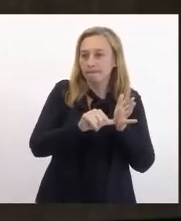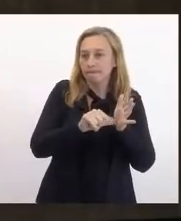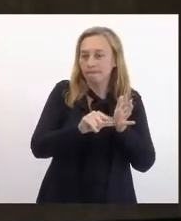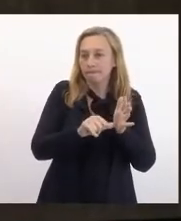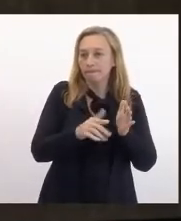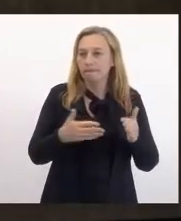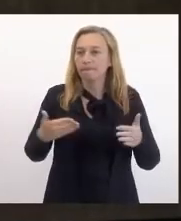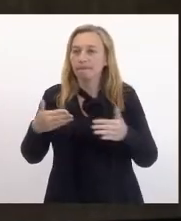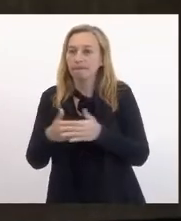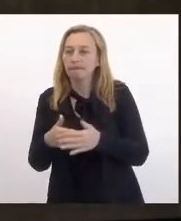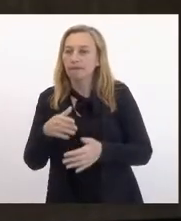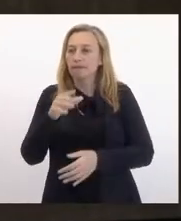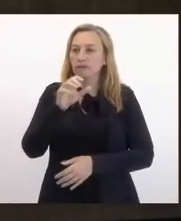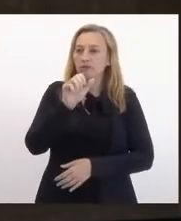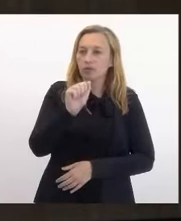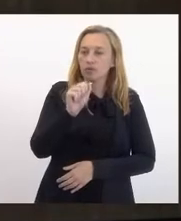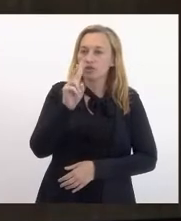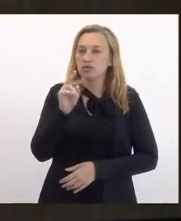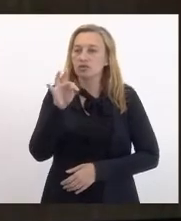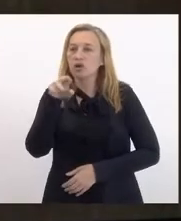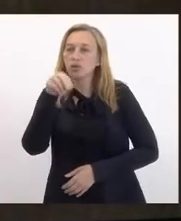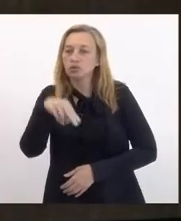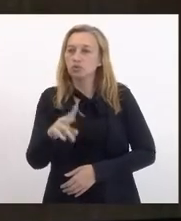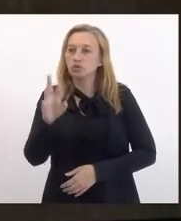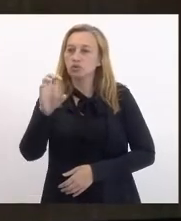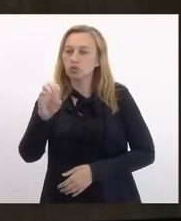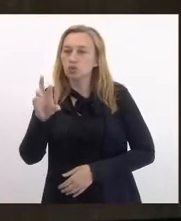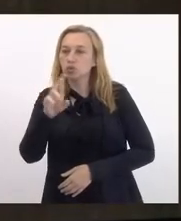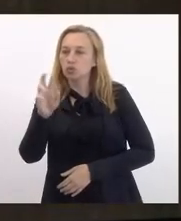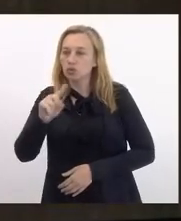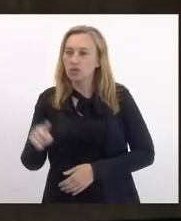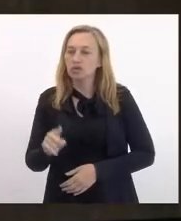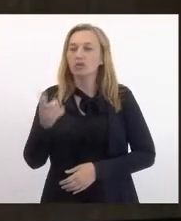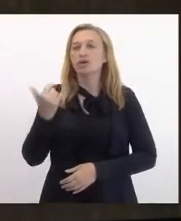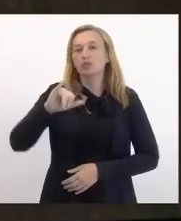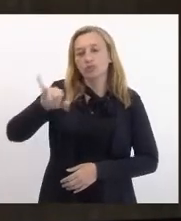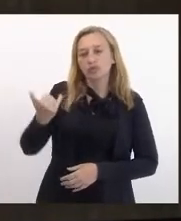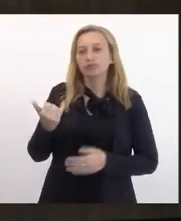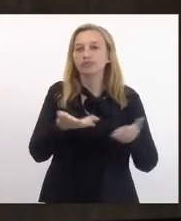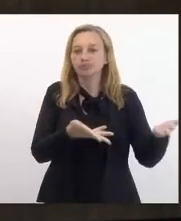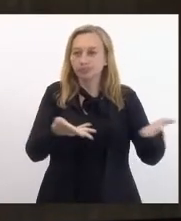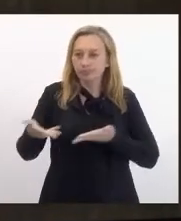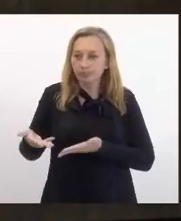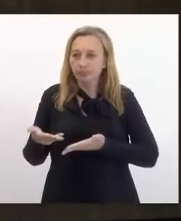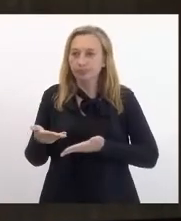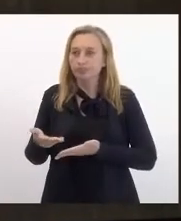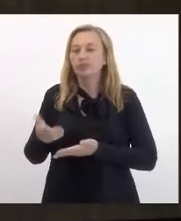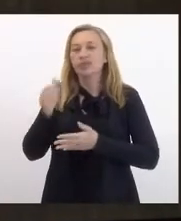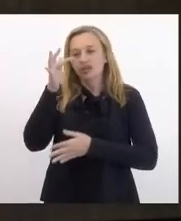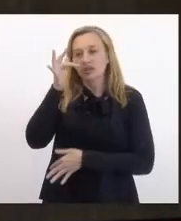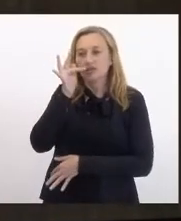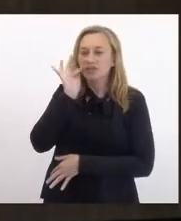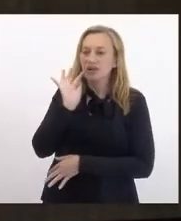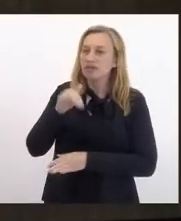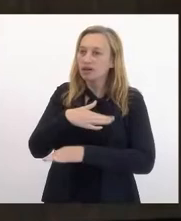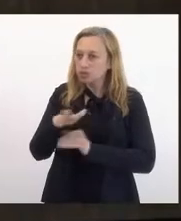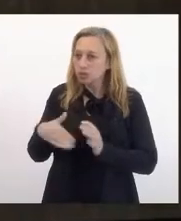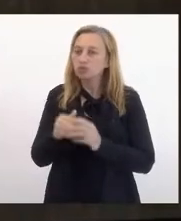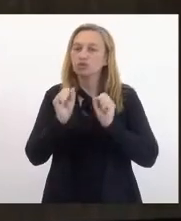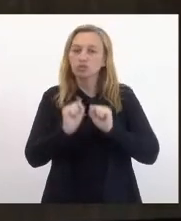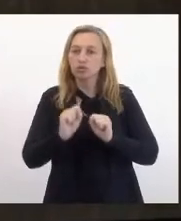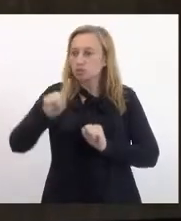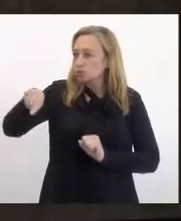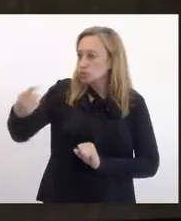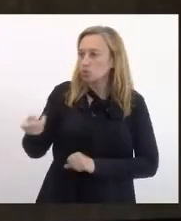Cruz, a estação de Oswaldo Cruz. E eu aproveito para convidar, na oportunidade, Flávio, convidar todos que puderem no